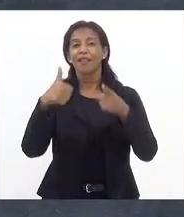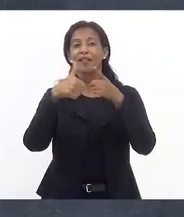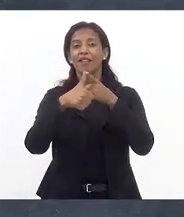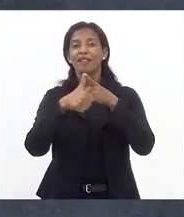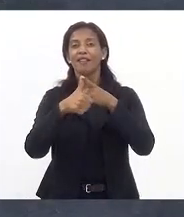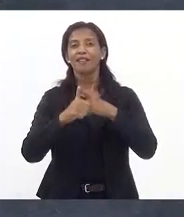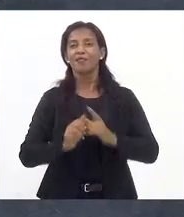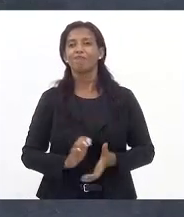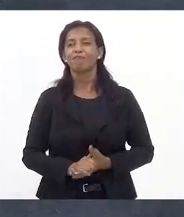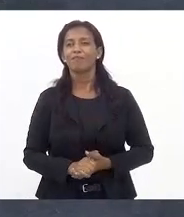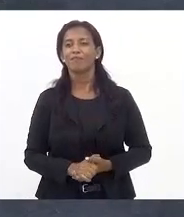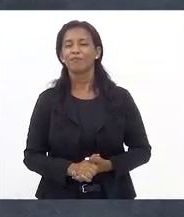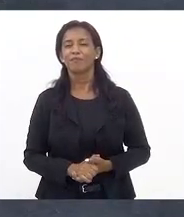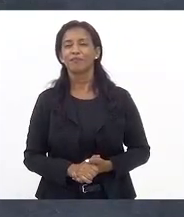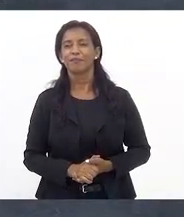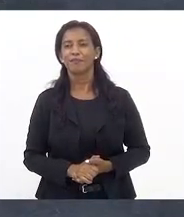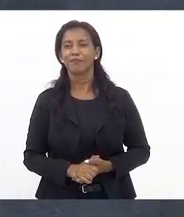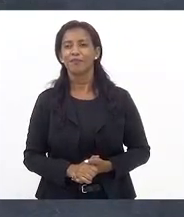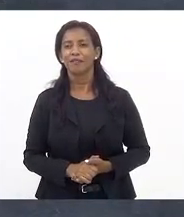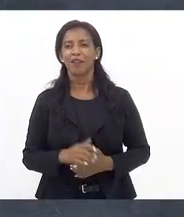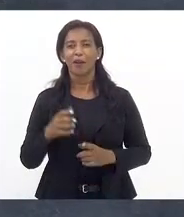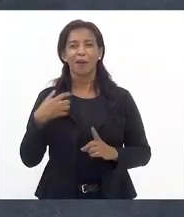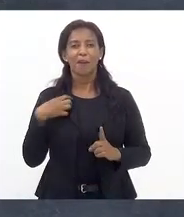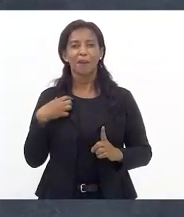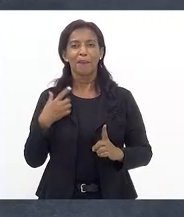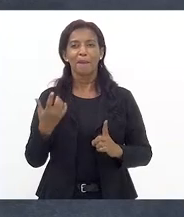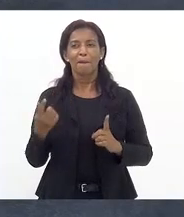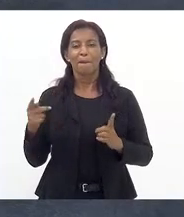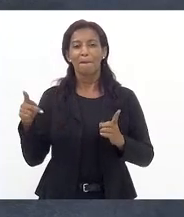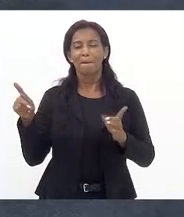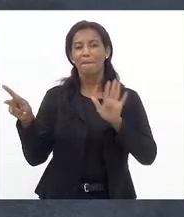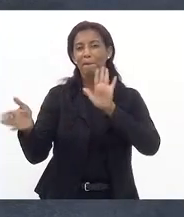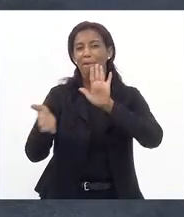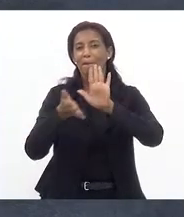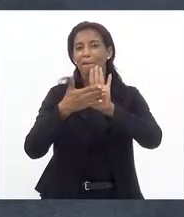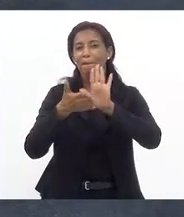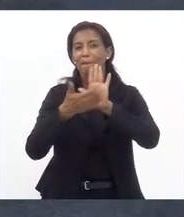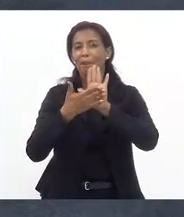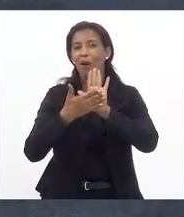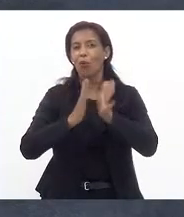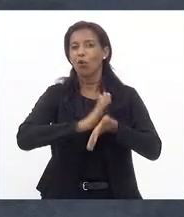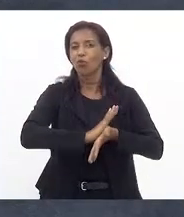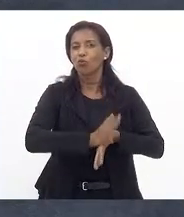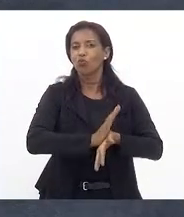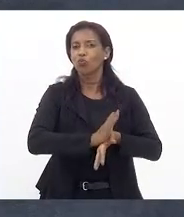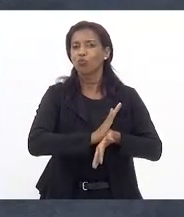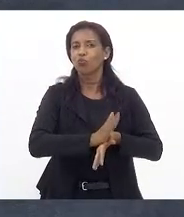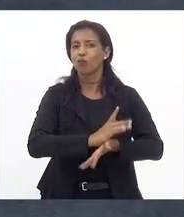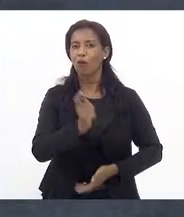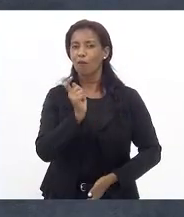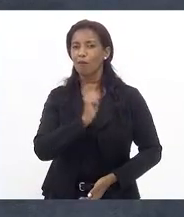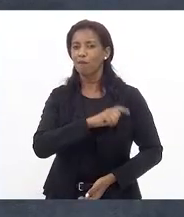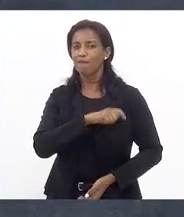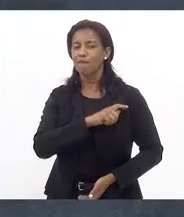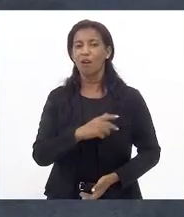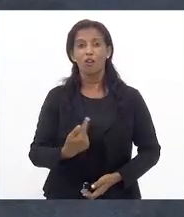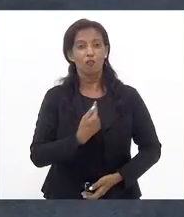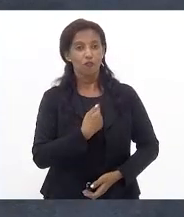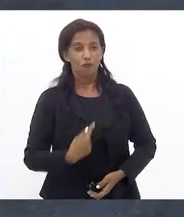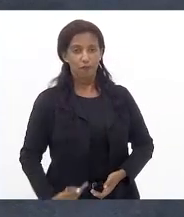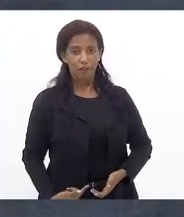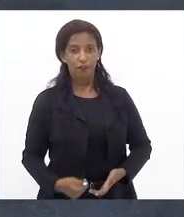para refutar o termo pacote de maldade. O governador Cláudio